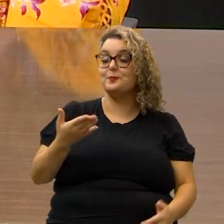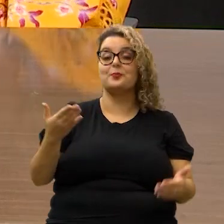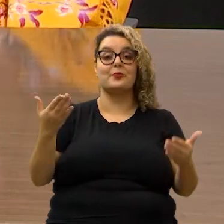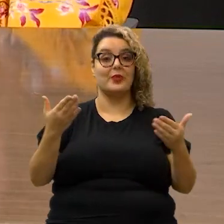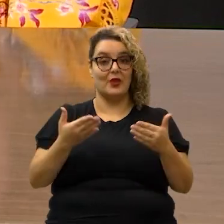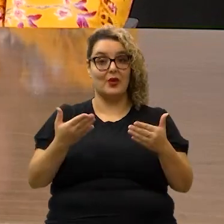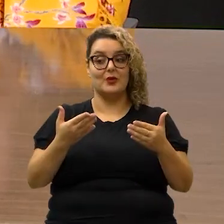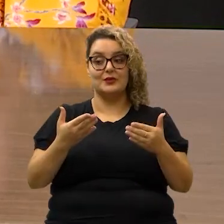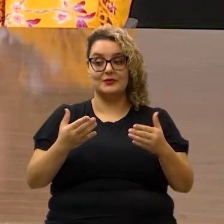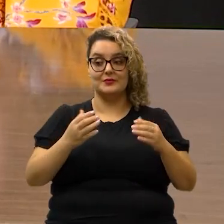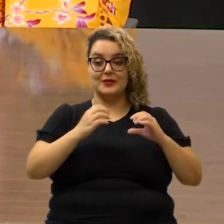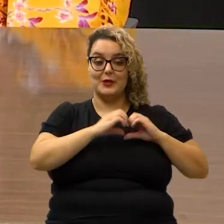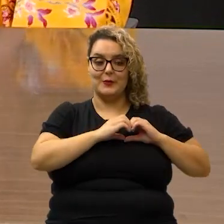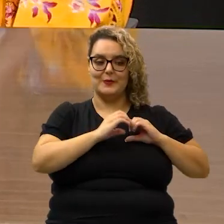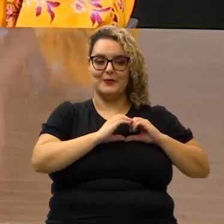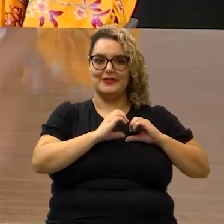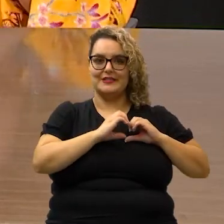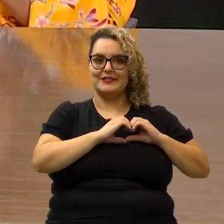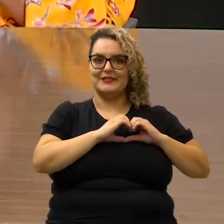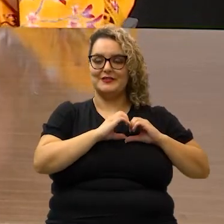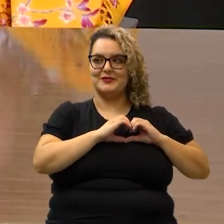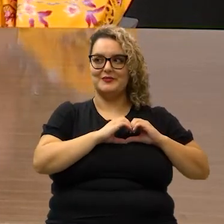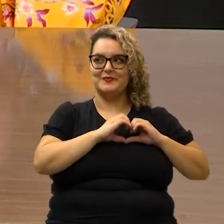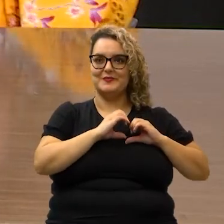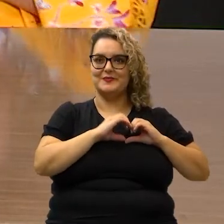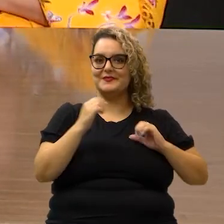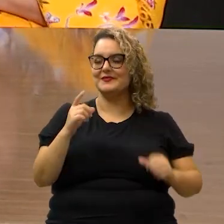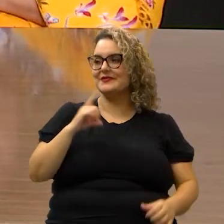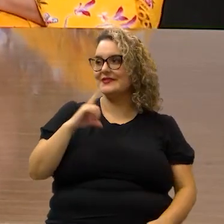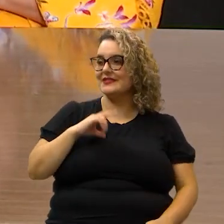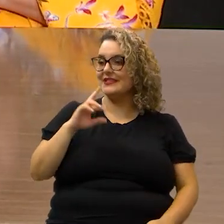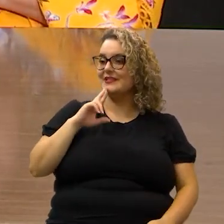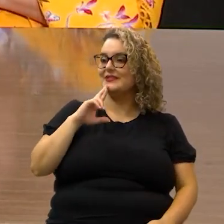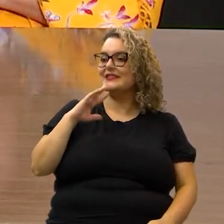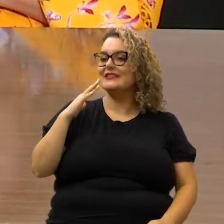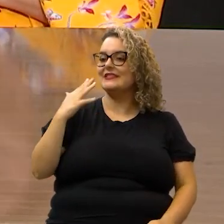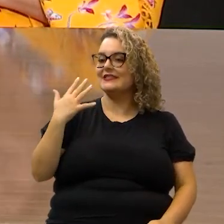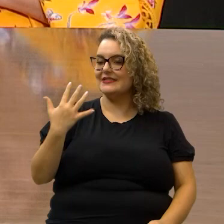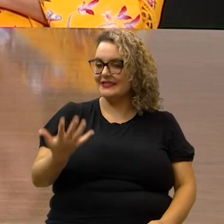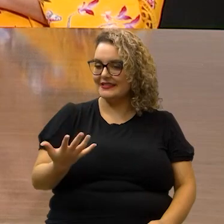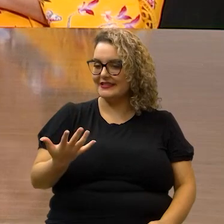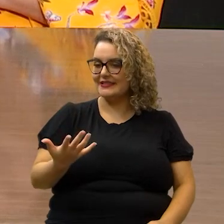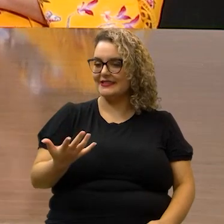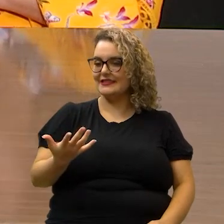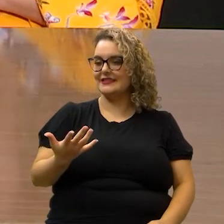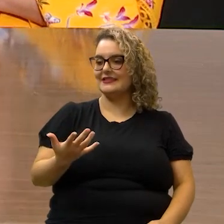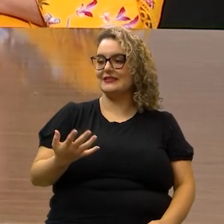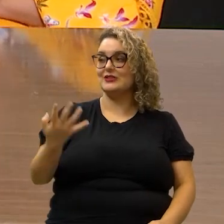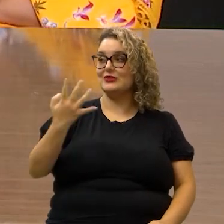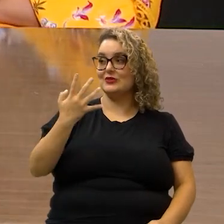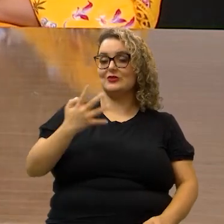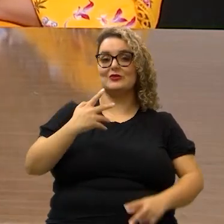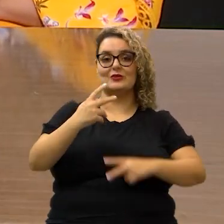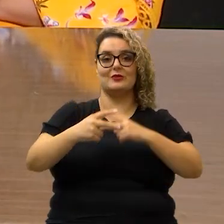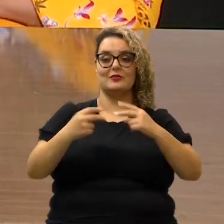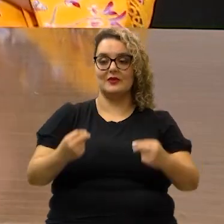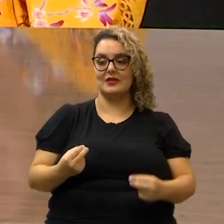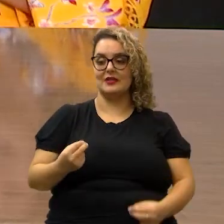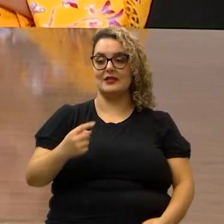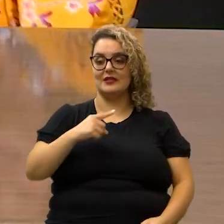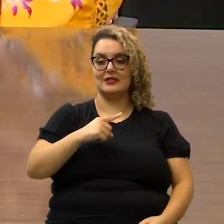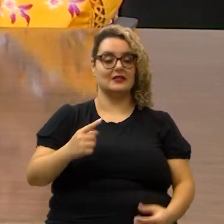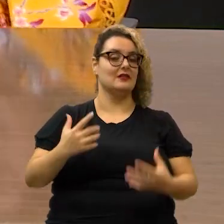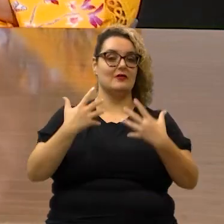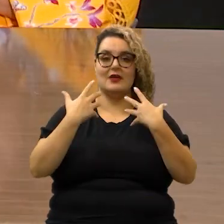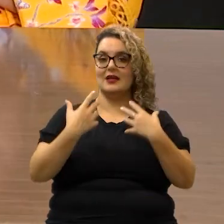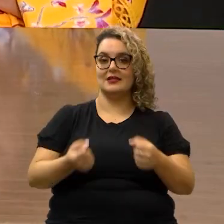porque logo mais nós teremos aí o resultado do 4º prêmio Não Aceito Corrupção, em que a Câmara de Campinas